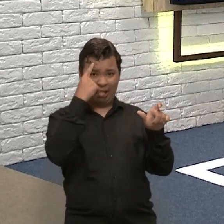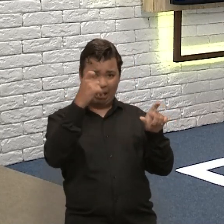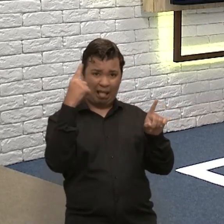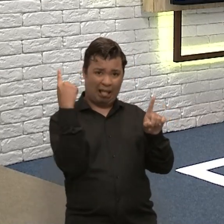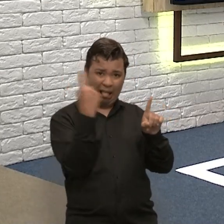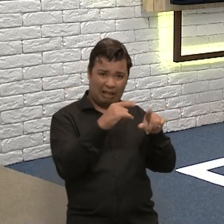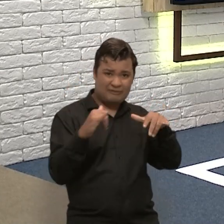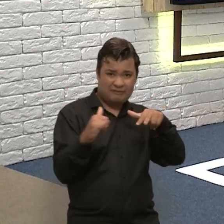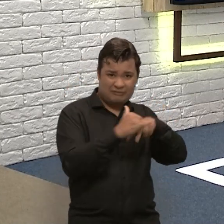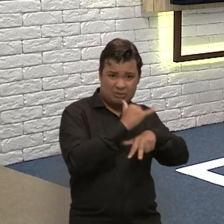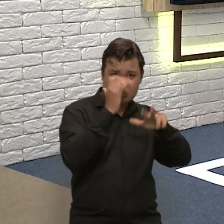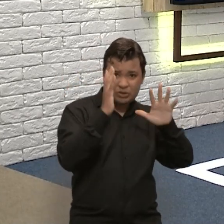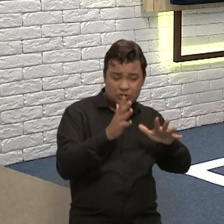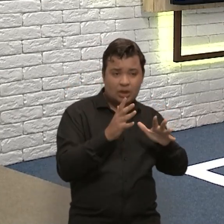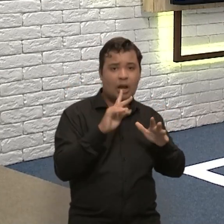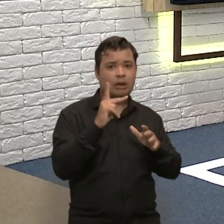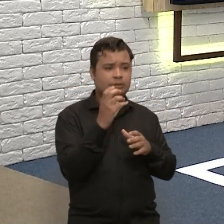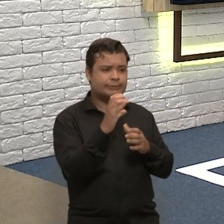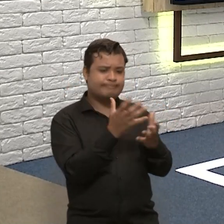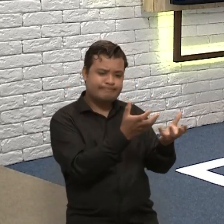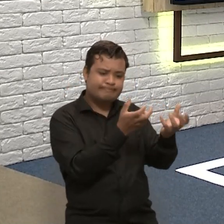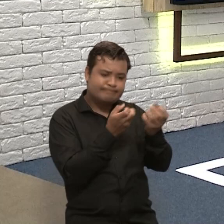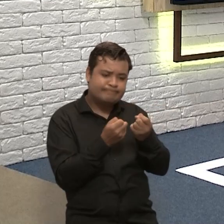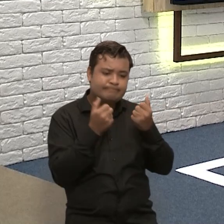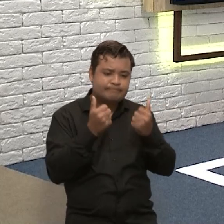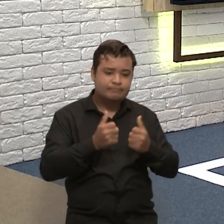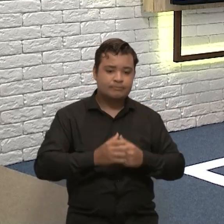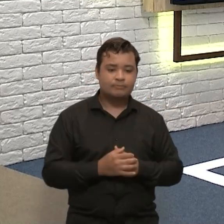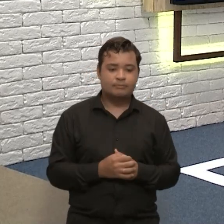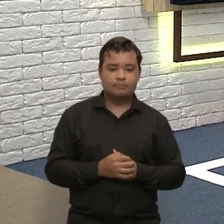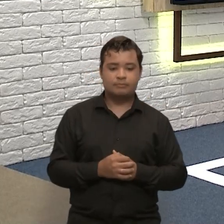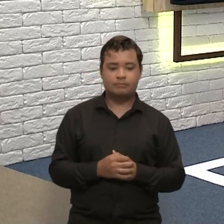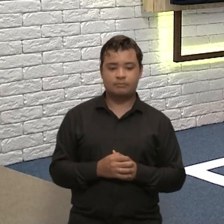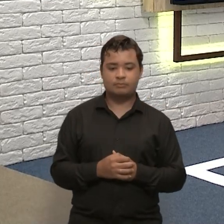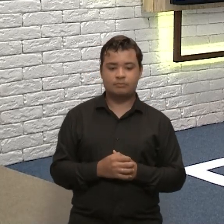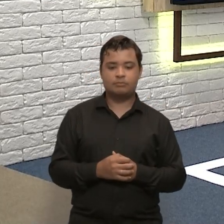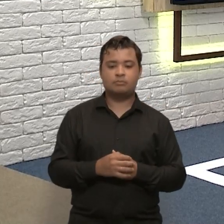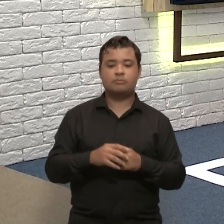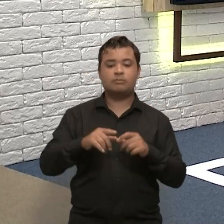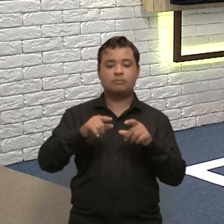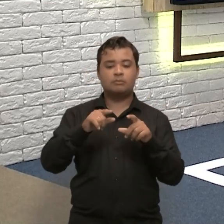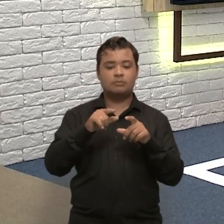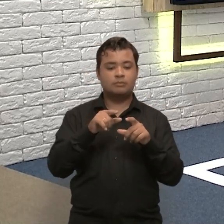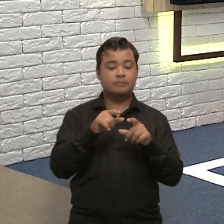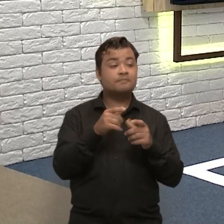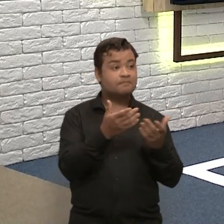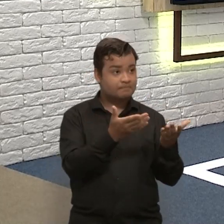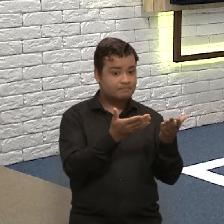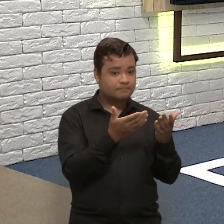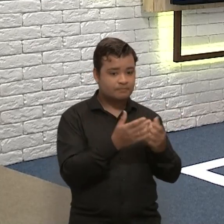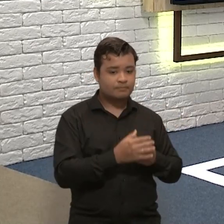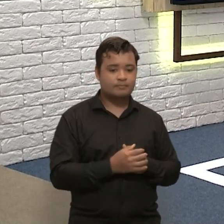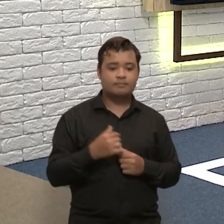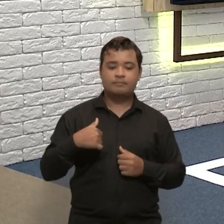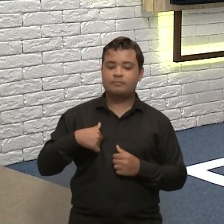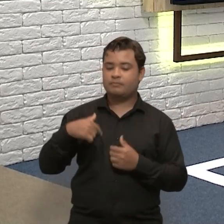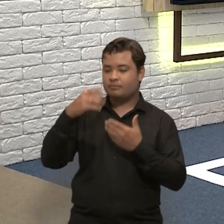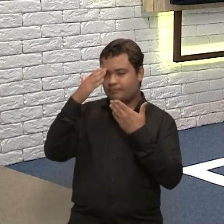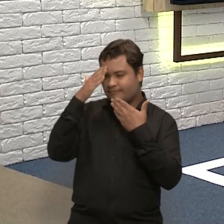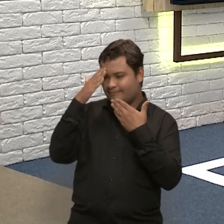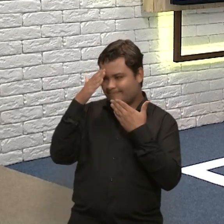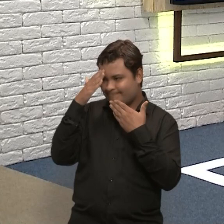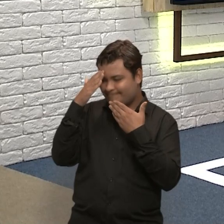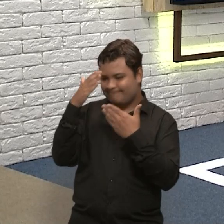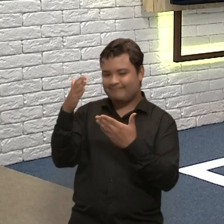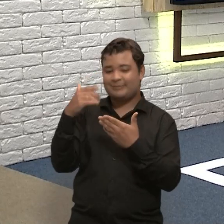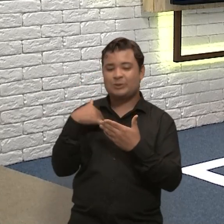que a gente possa falar daqui a algum tempo, né, sobre os resultados disso. Diga, Marta. Eu que agradeço, eu só queria falar uma